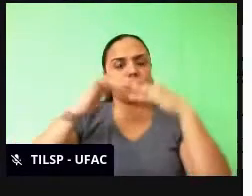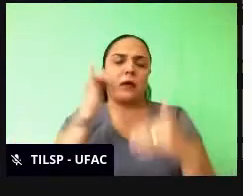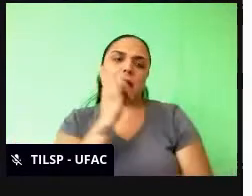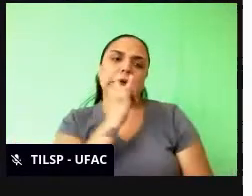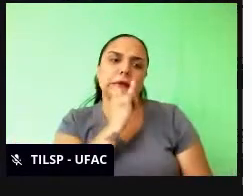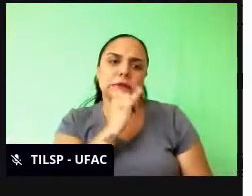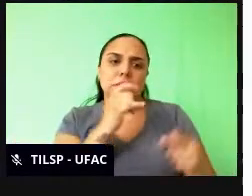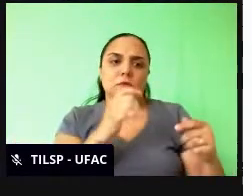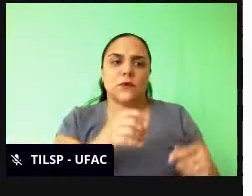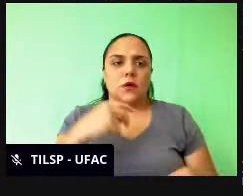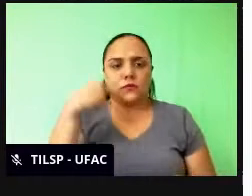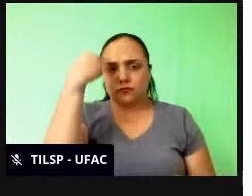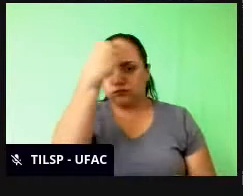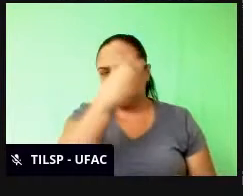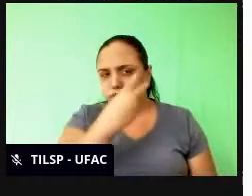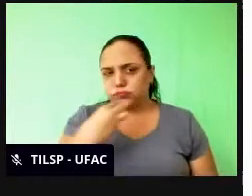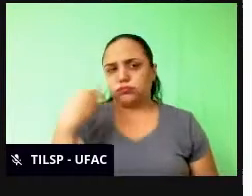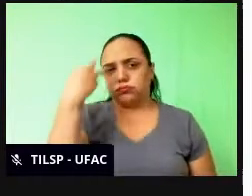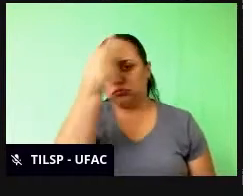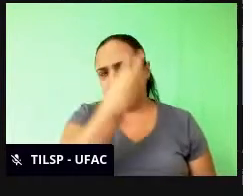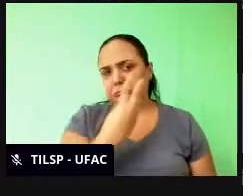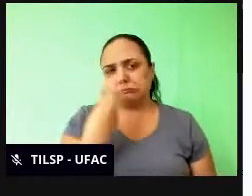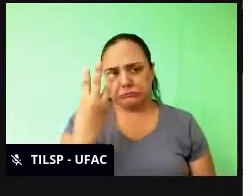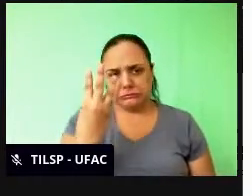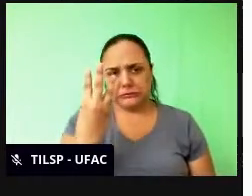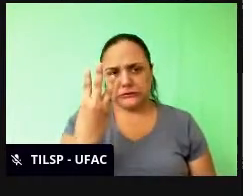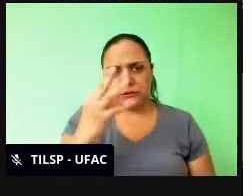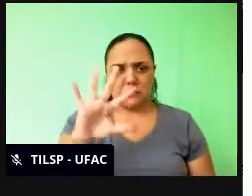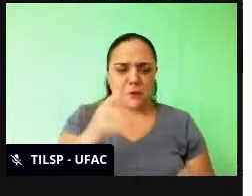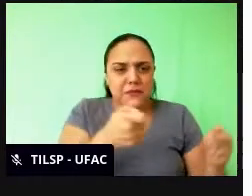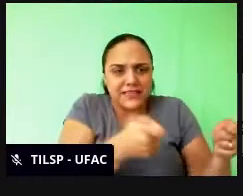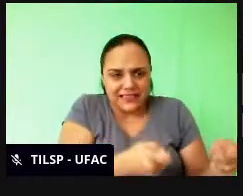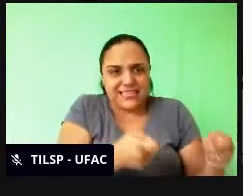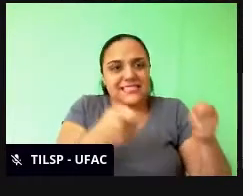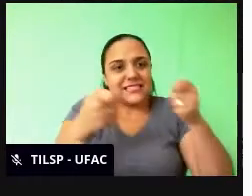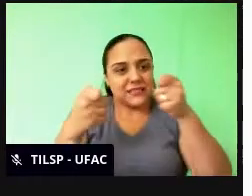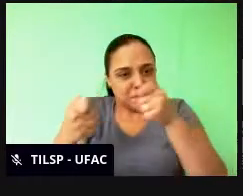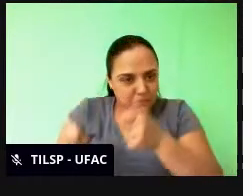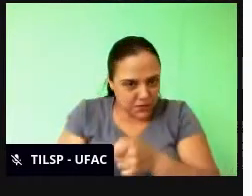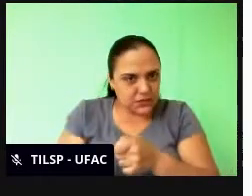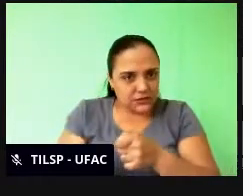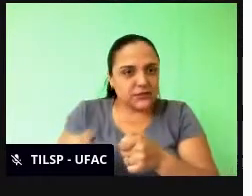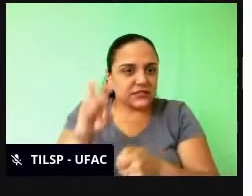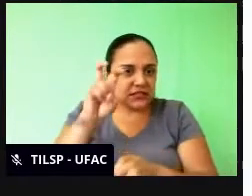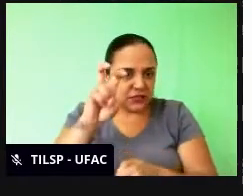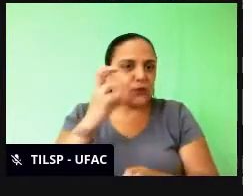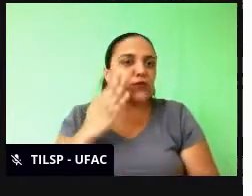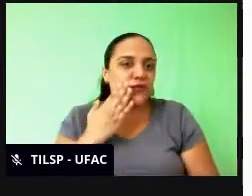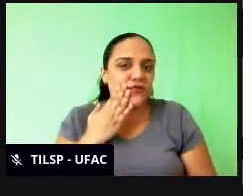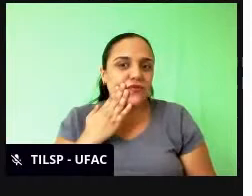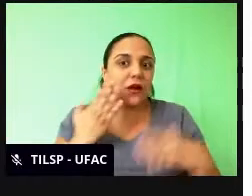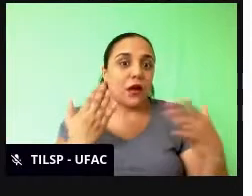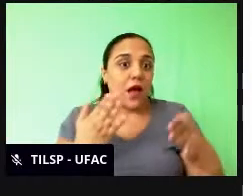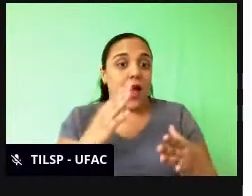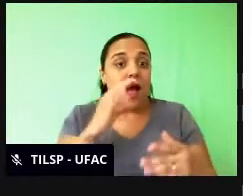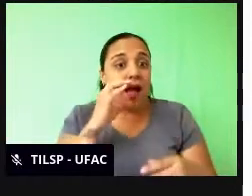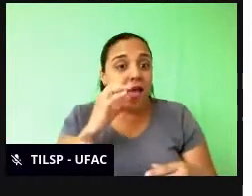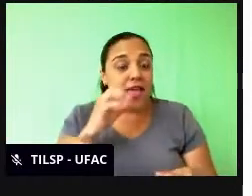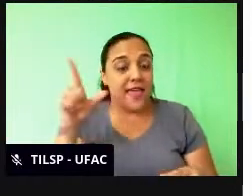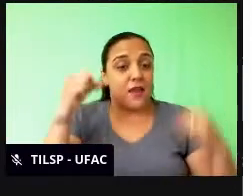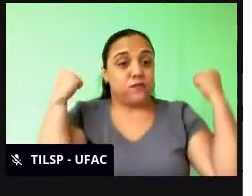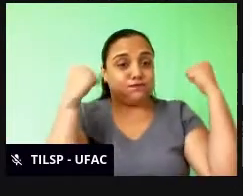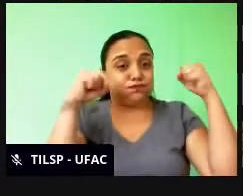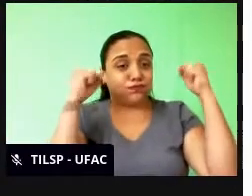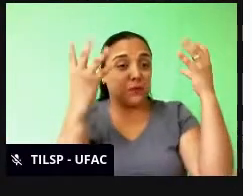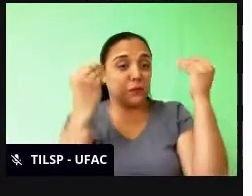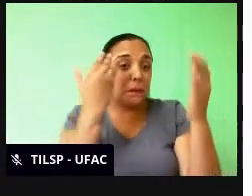2 a 3 horas por dia, 5 a 6 vezes por semana, então já se estima que o gasto energético por